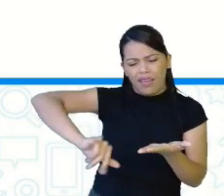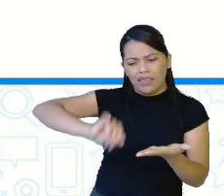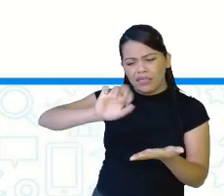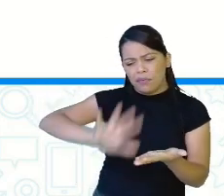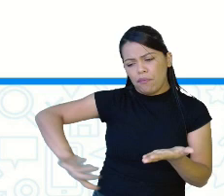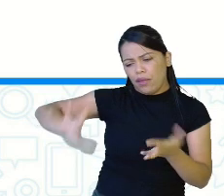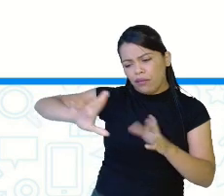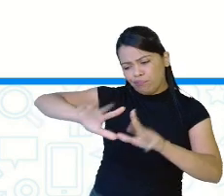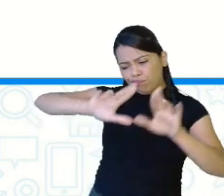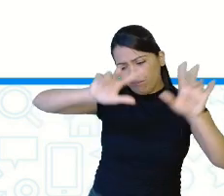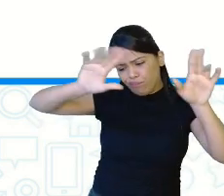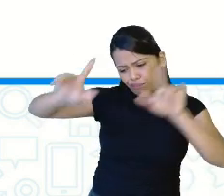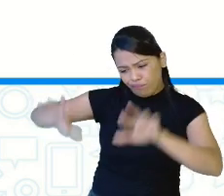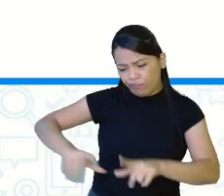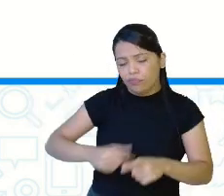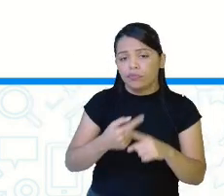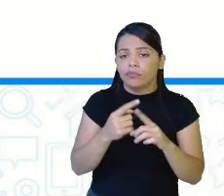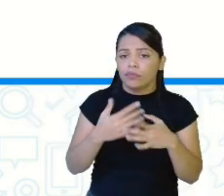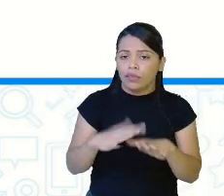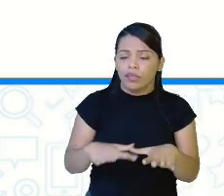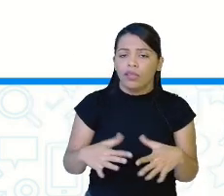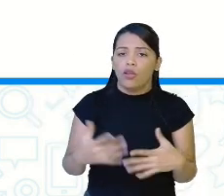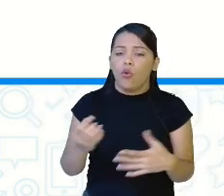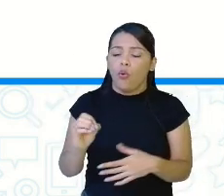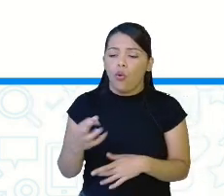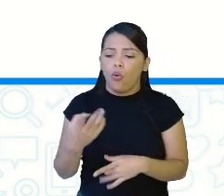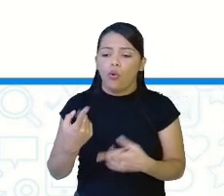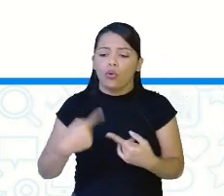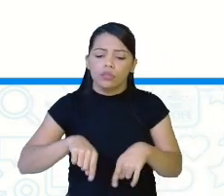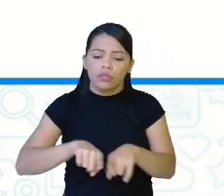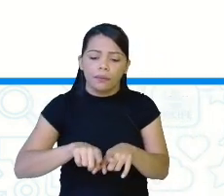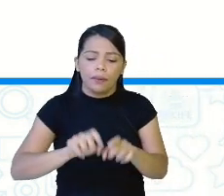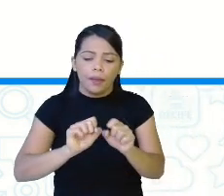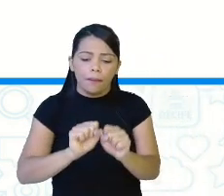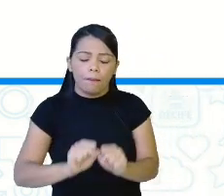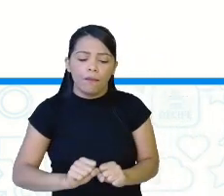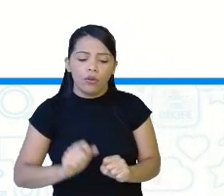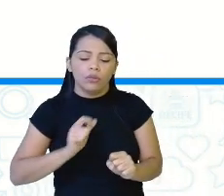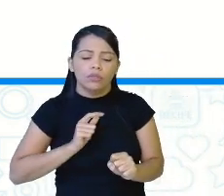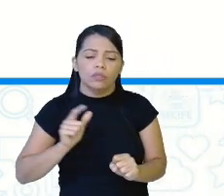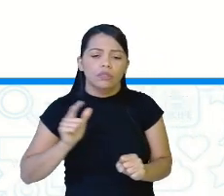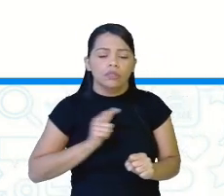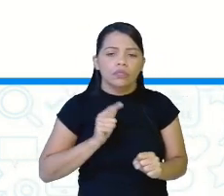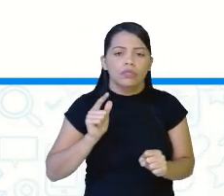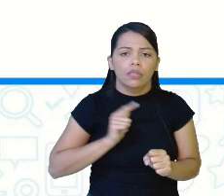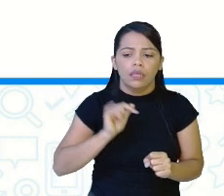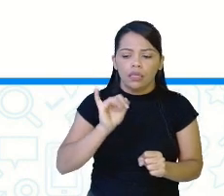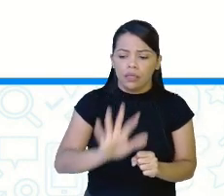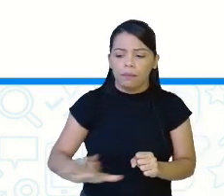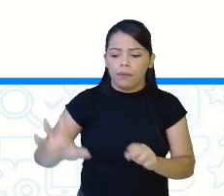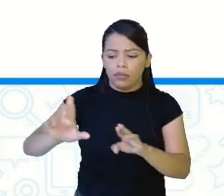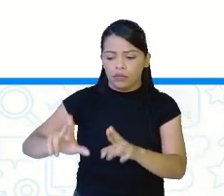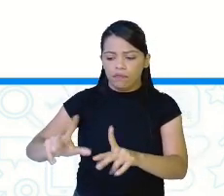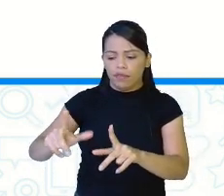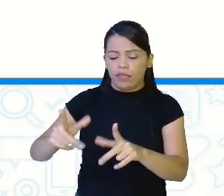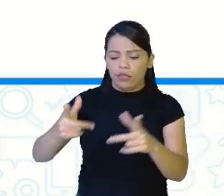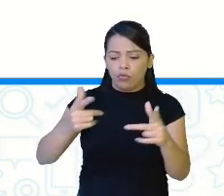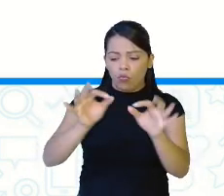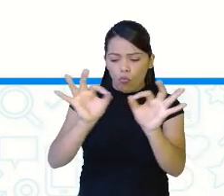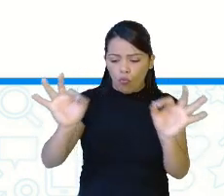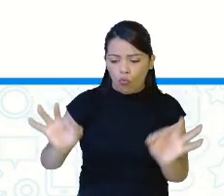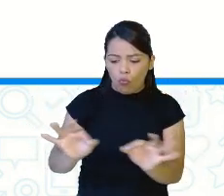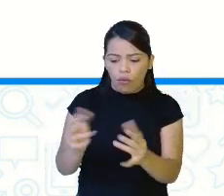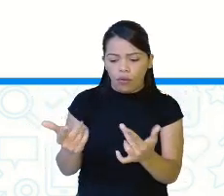diferentes, ou eu posso ter figuras diferentes com medidas iguais. Fácil